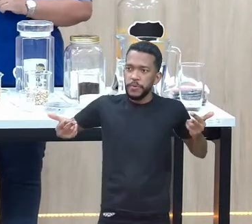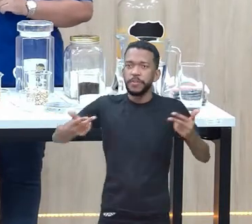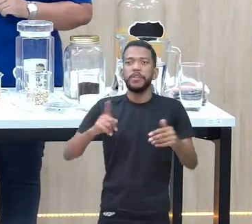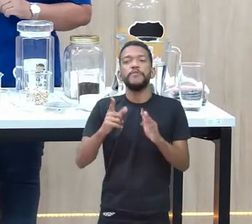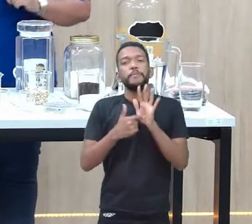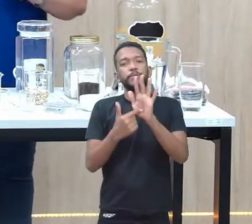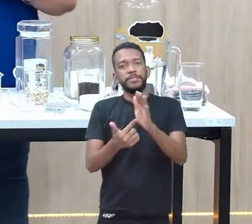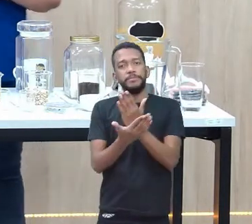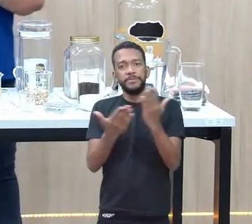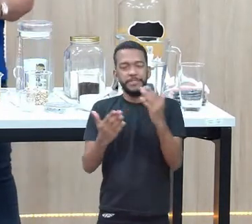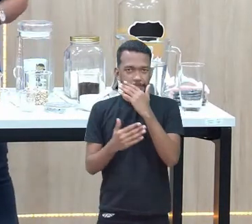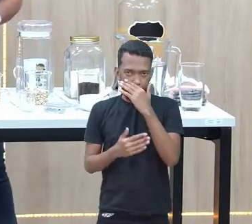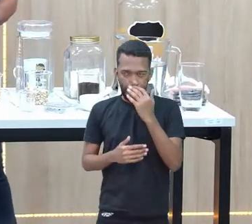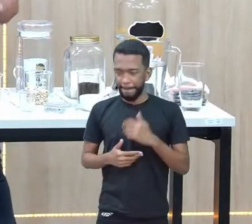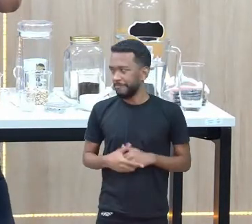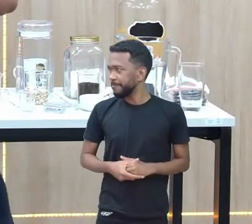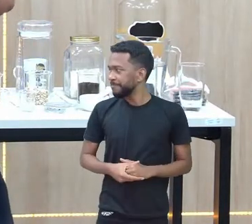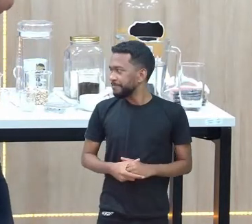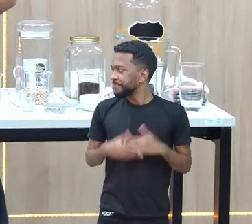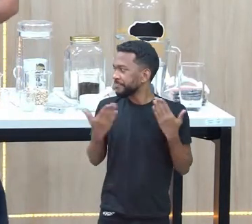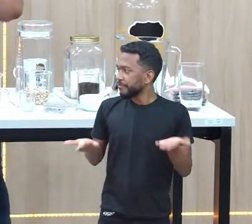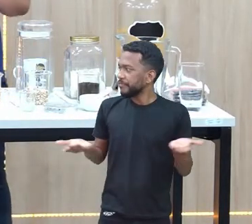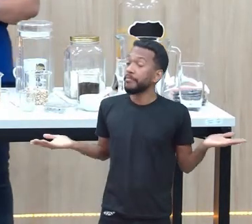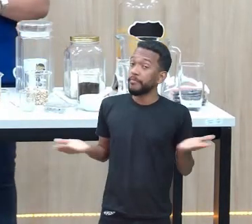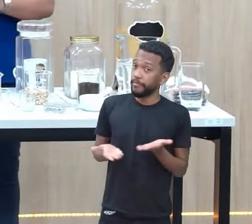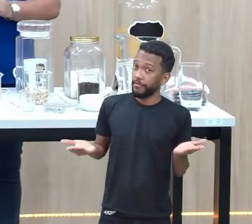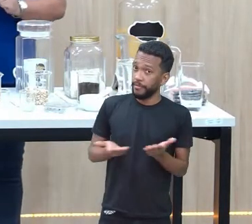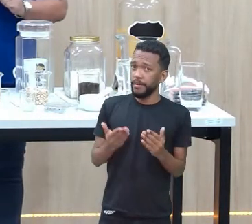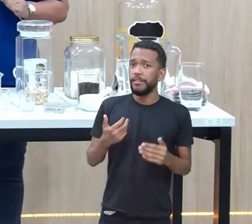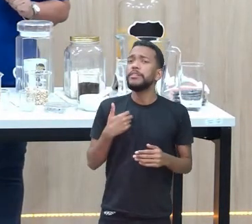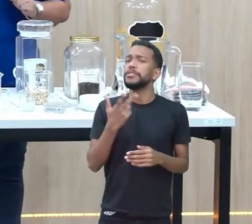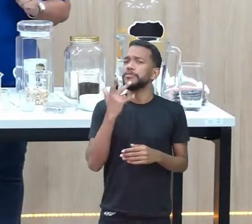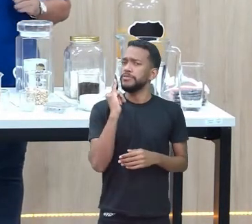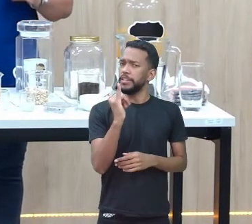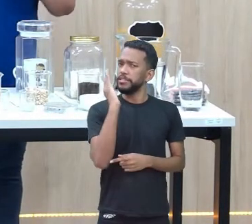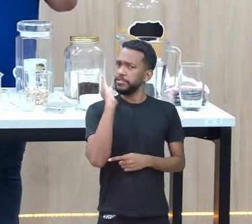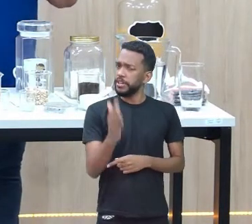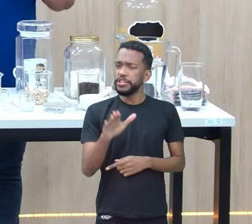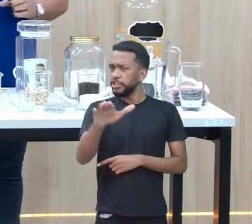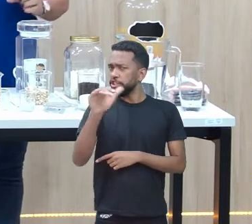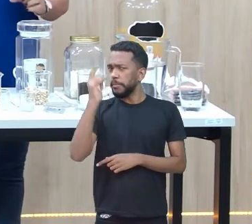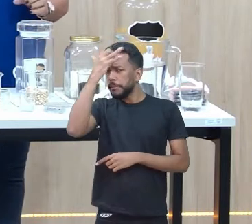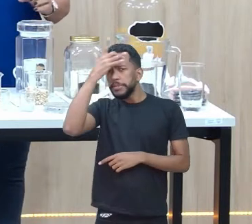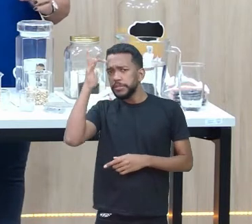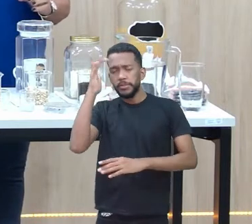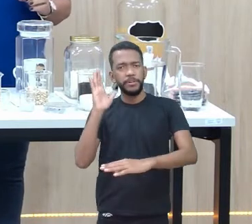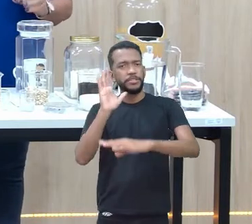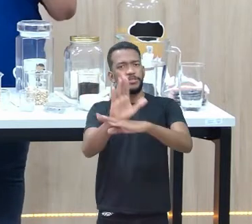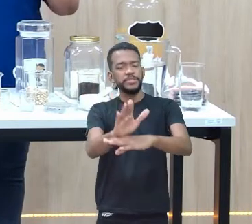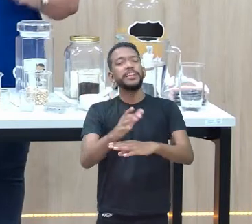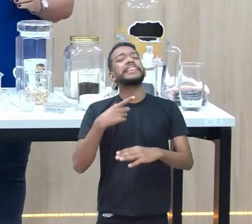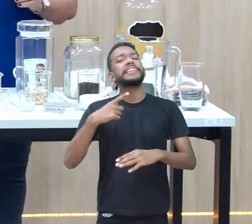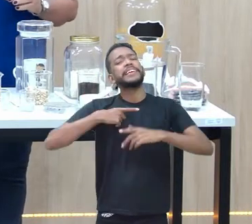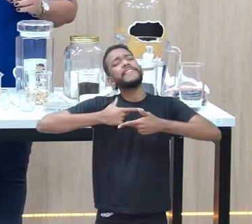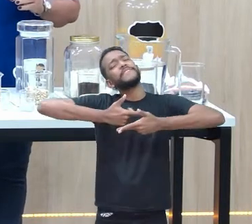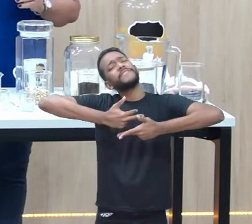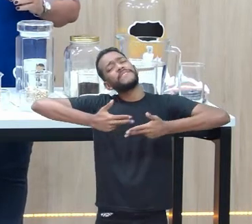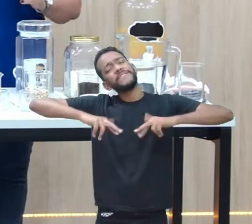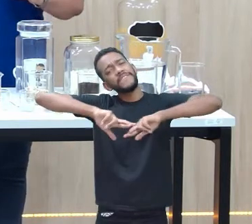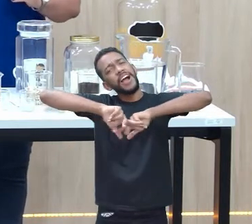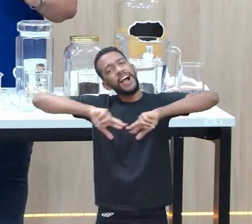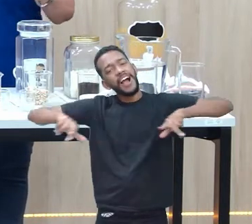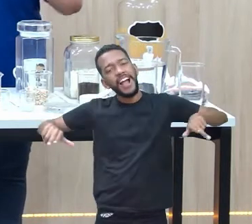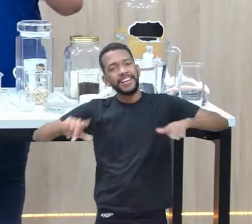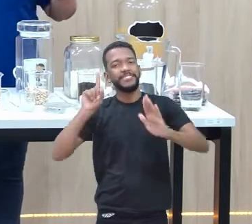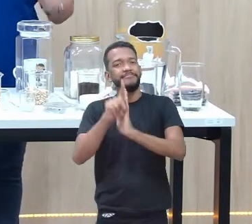a vocês. Agora, como eu disse, chama alguém para ajudar. Eu vou ter vários questionamentos, vão ter desafios e